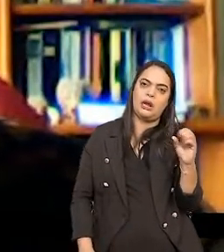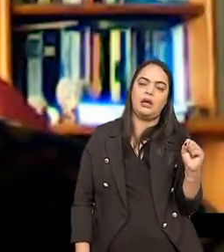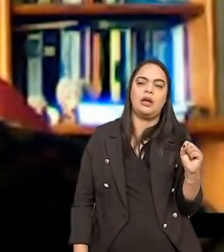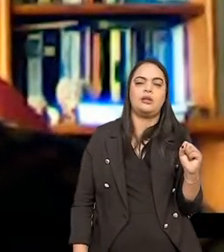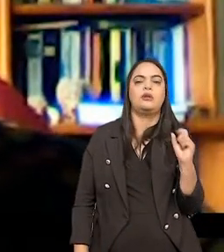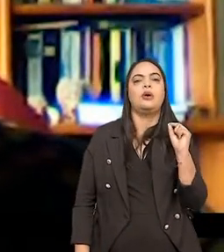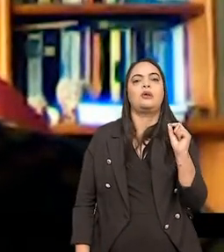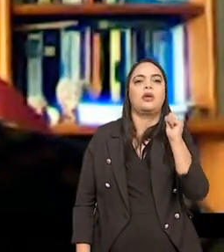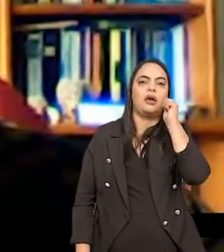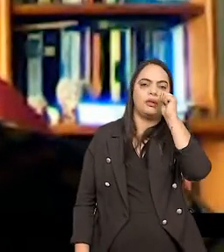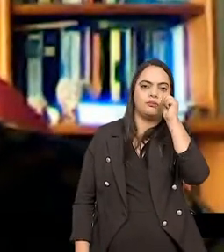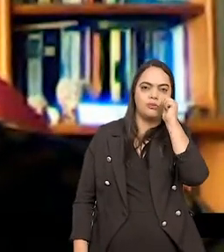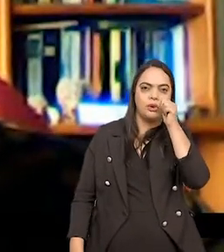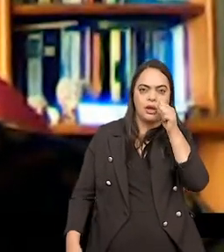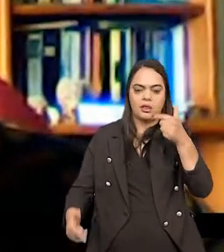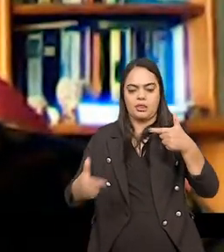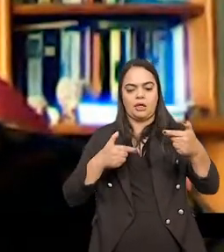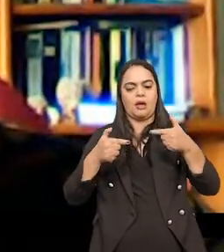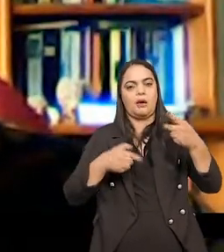mulheres da Guerra do Paraguai.